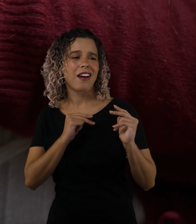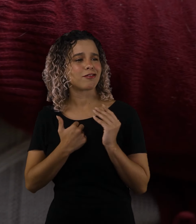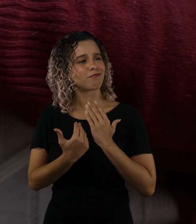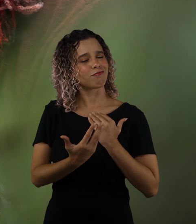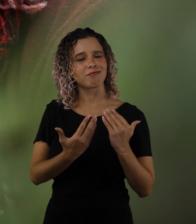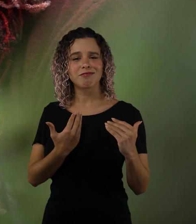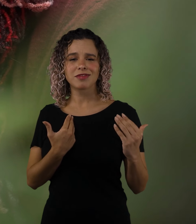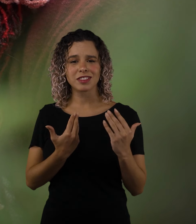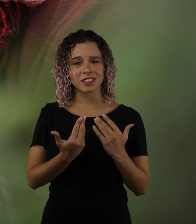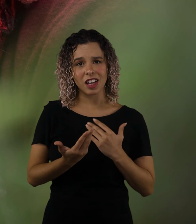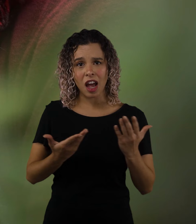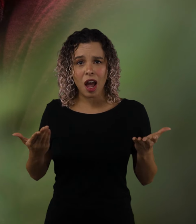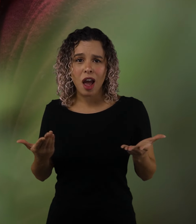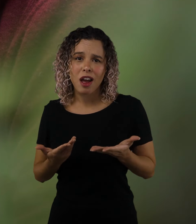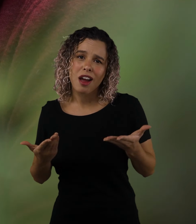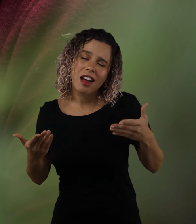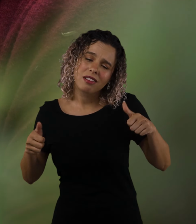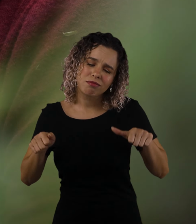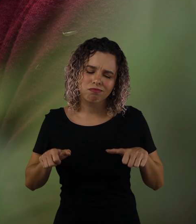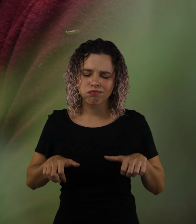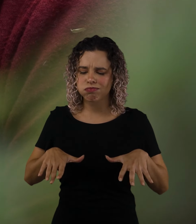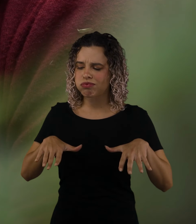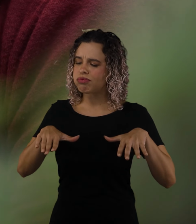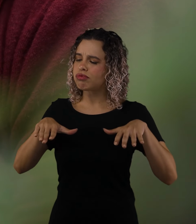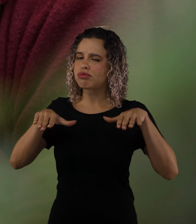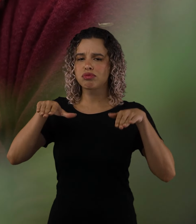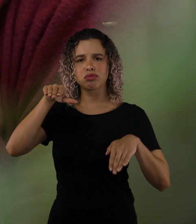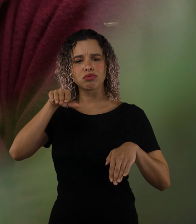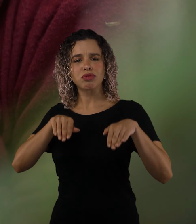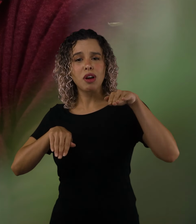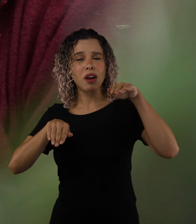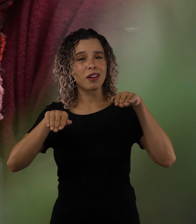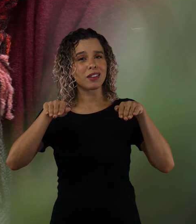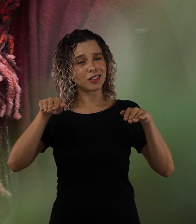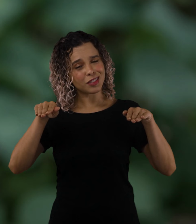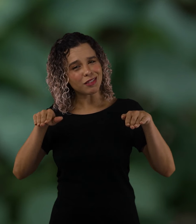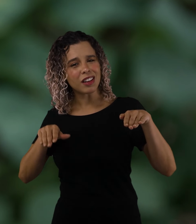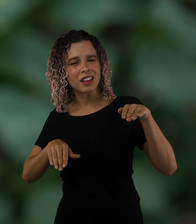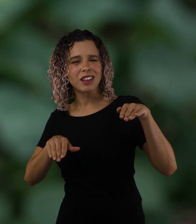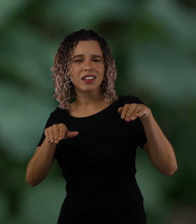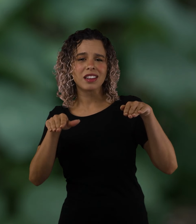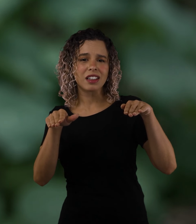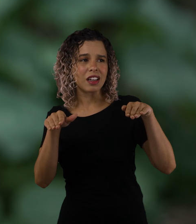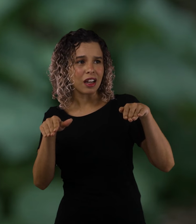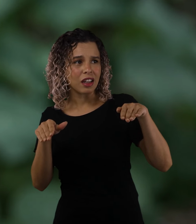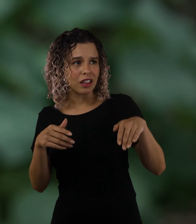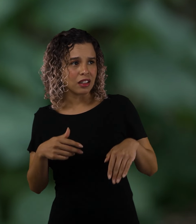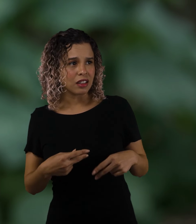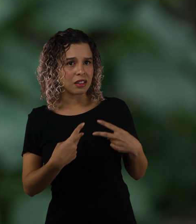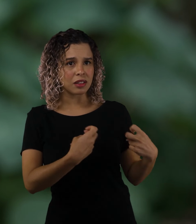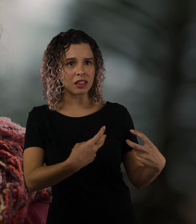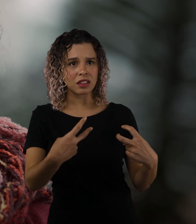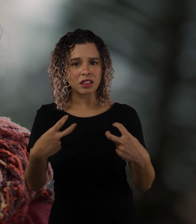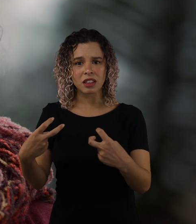Agora, em um jardim, now that we've grown up together, they're